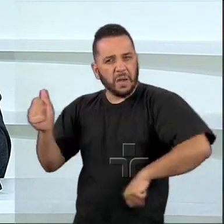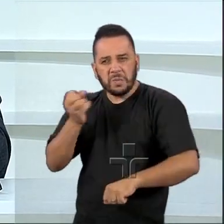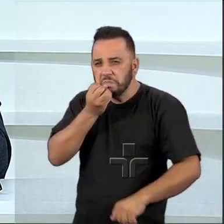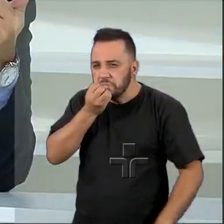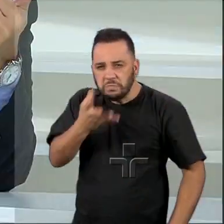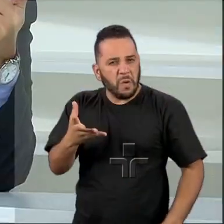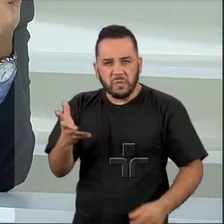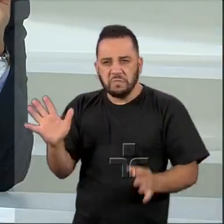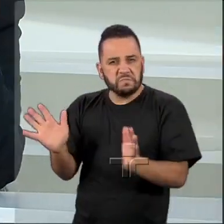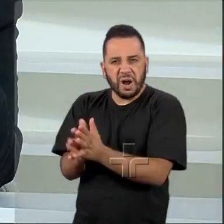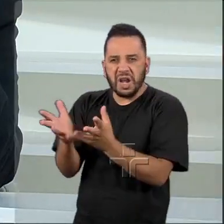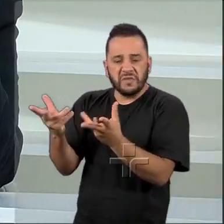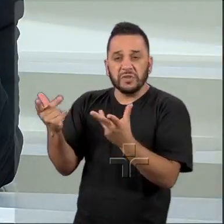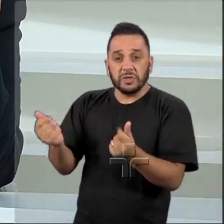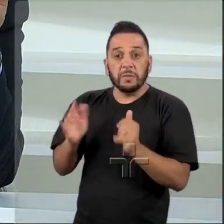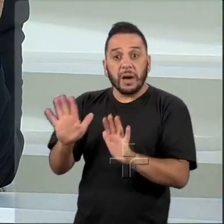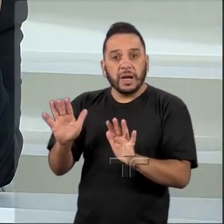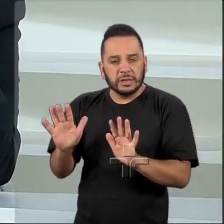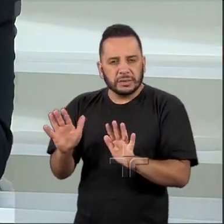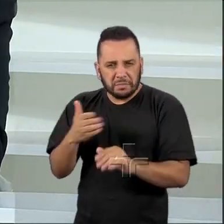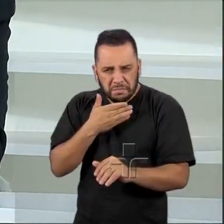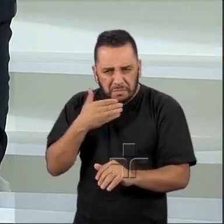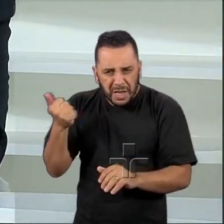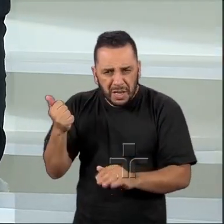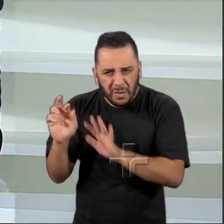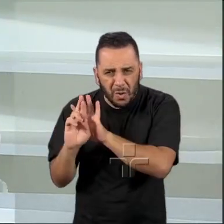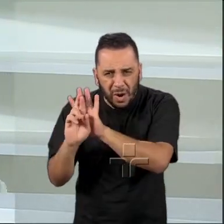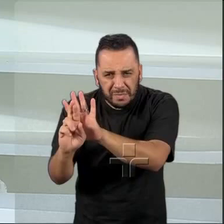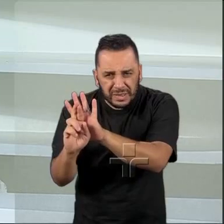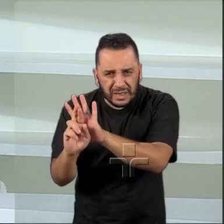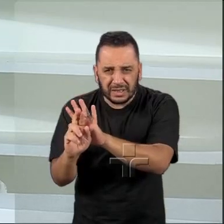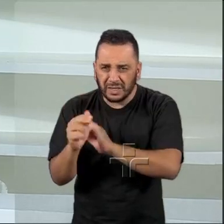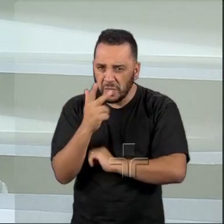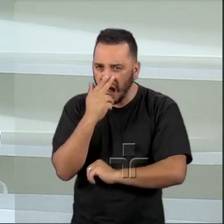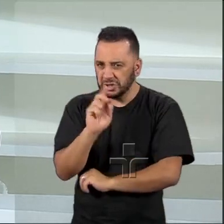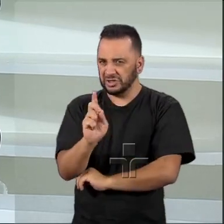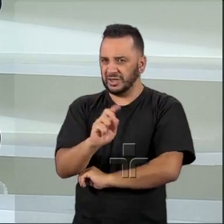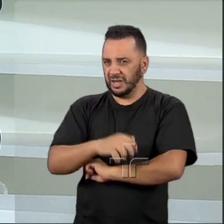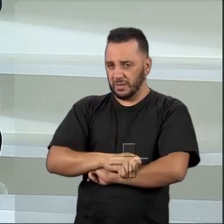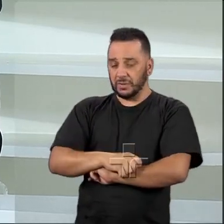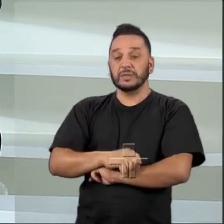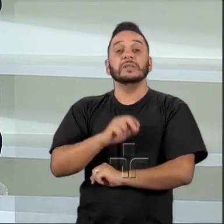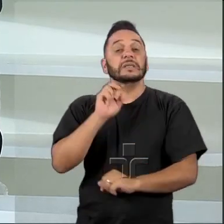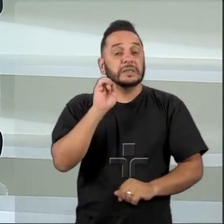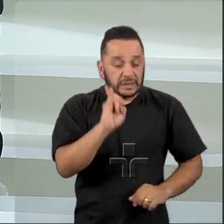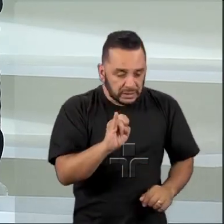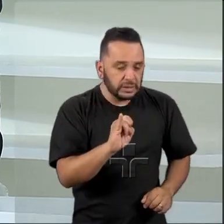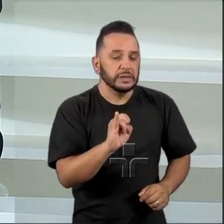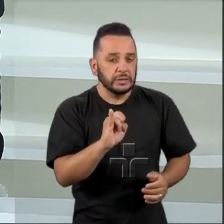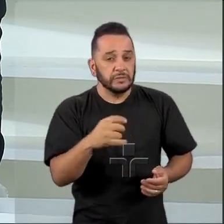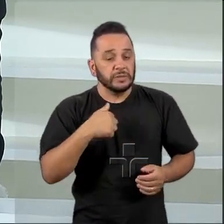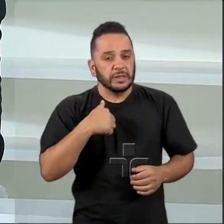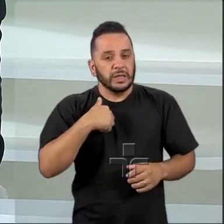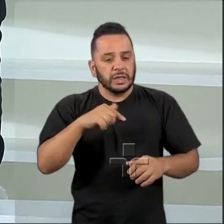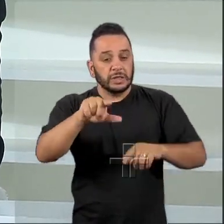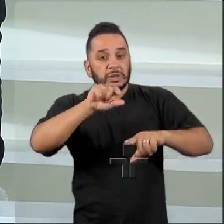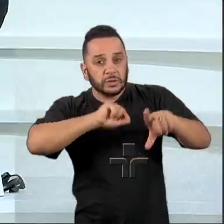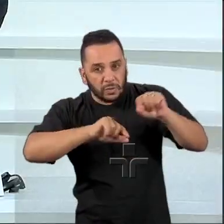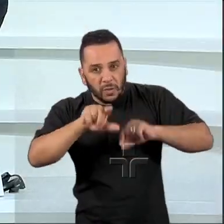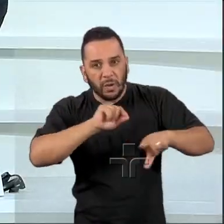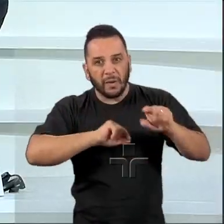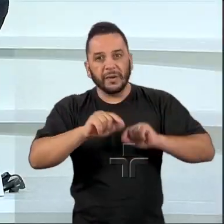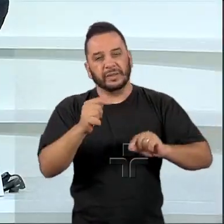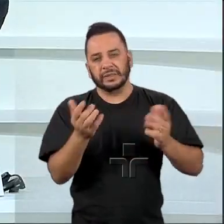a questão. Agora, é possível, Ascânio, é possível melhorar a representação quando você recruta e seleciona da mesma forma?